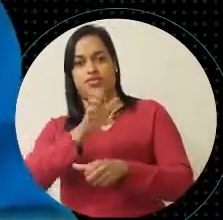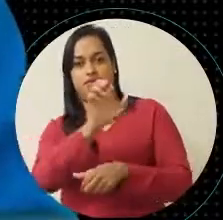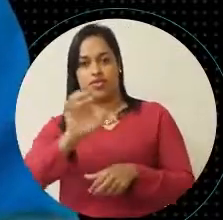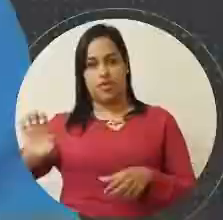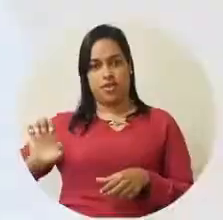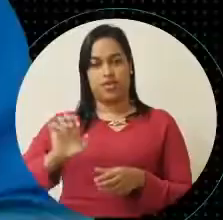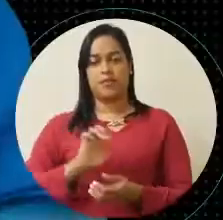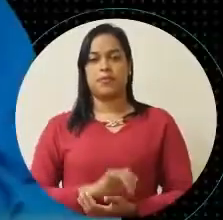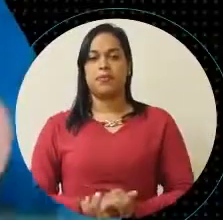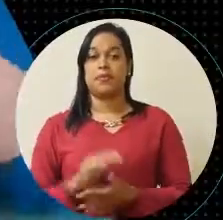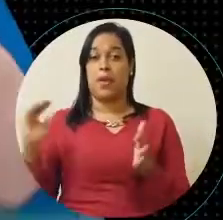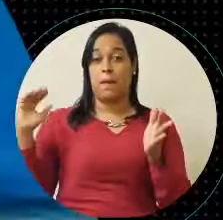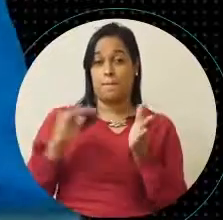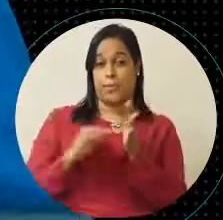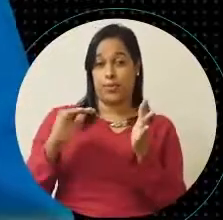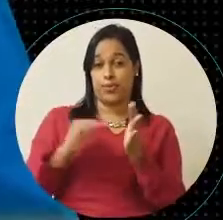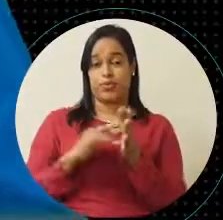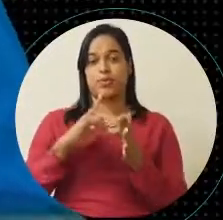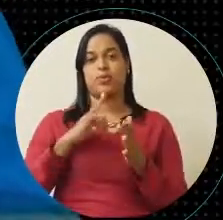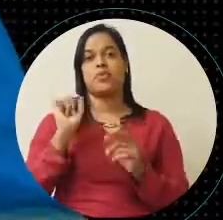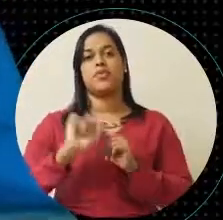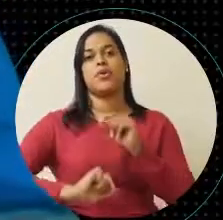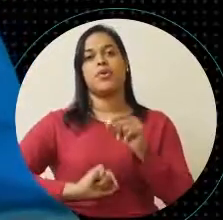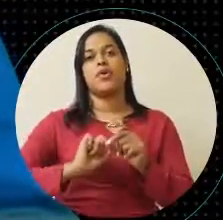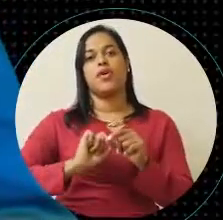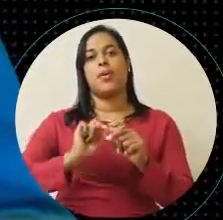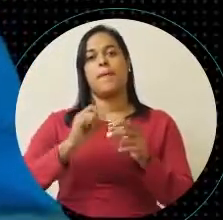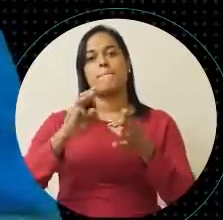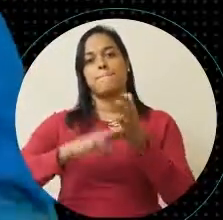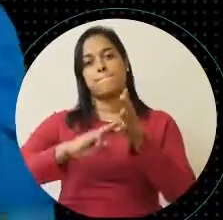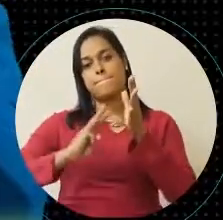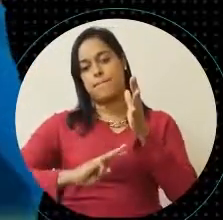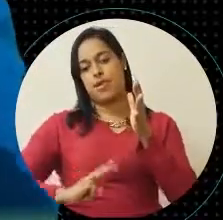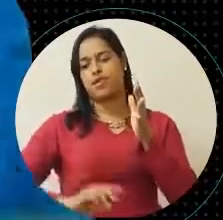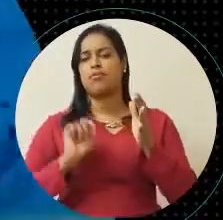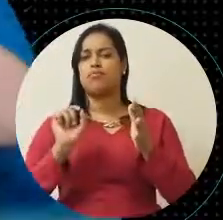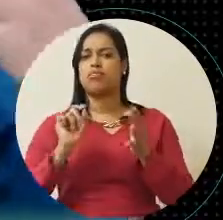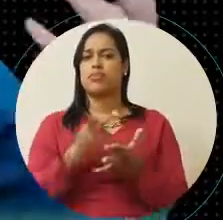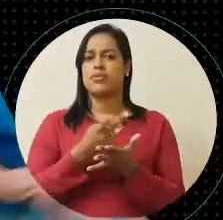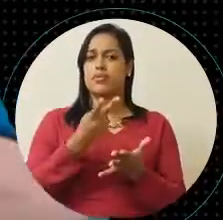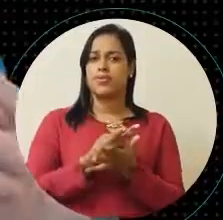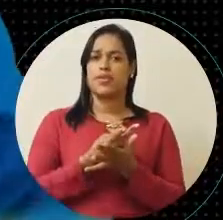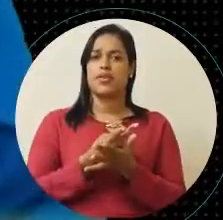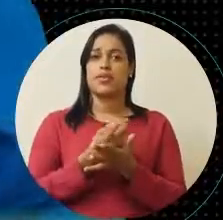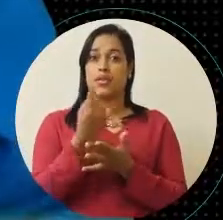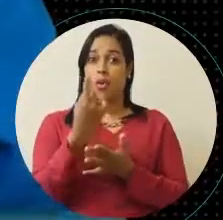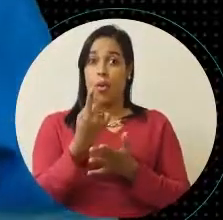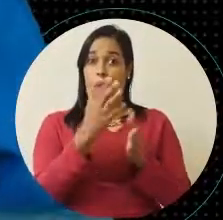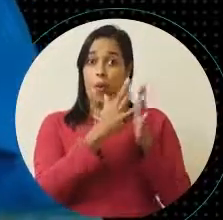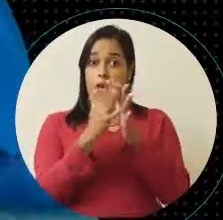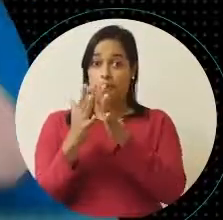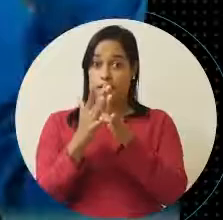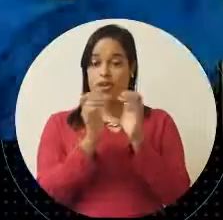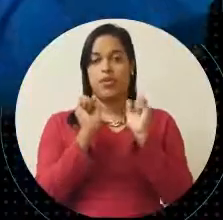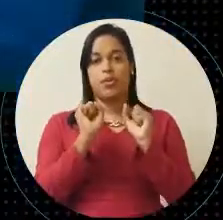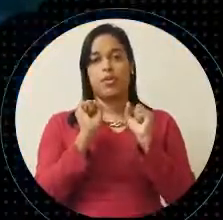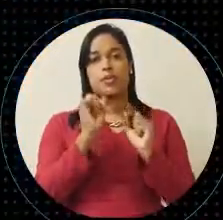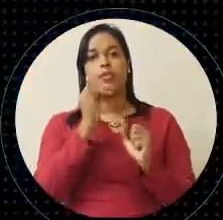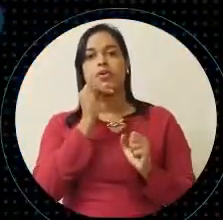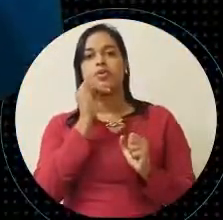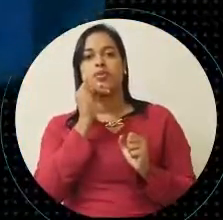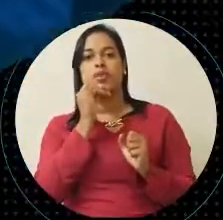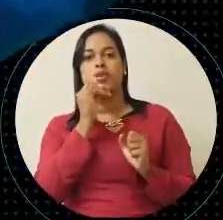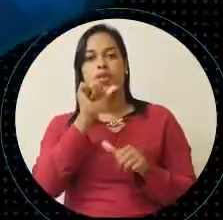esquerda. Por último, a gente vai ter um encadeamento de métodos. O que acontece? Um efeito ele pode ser elaborado para